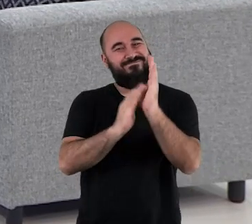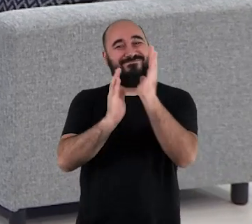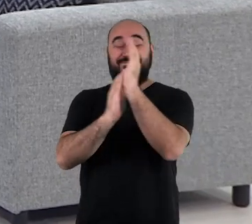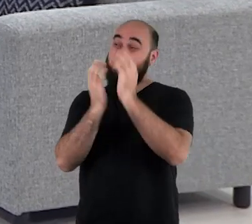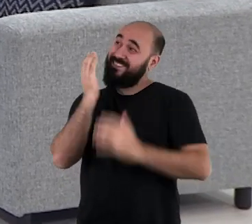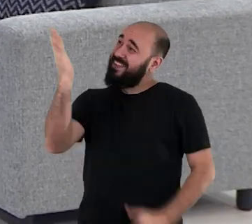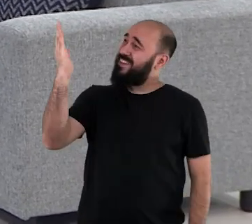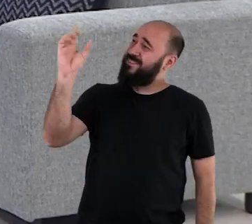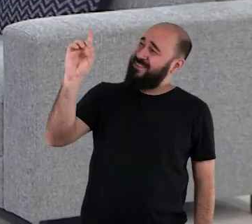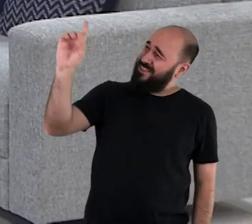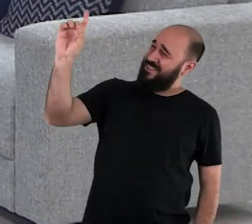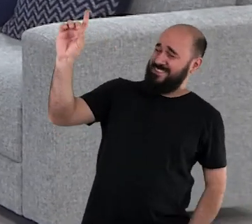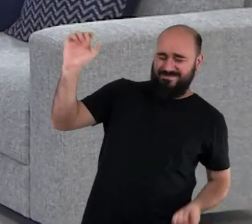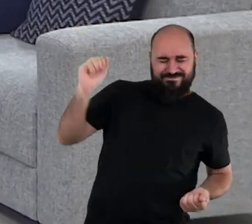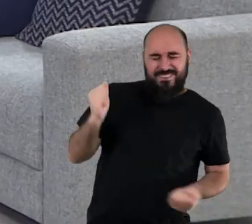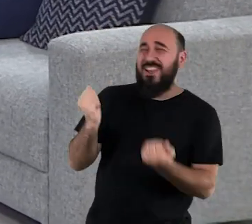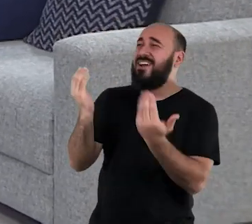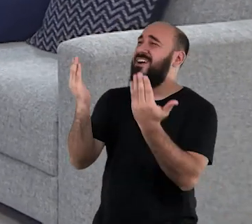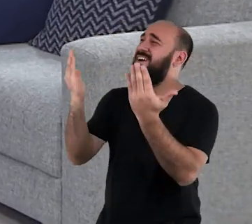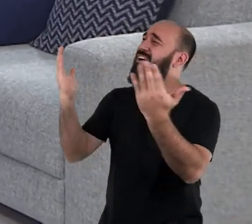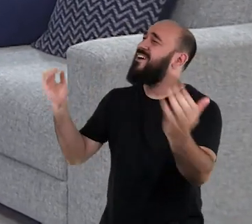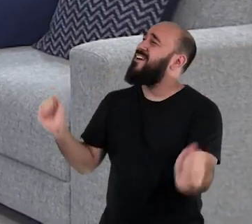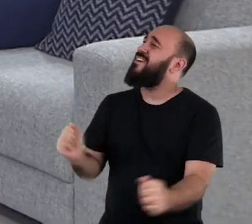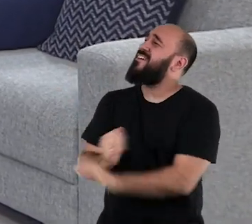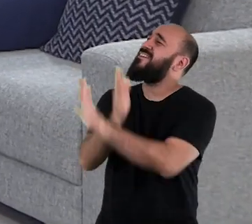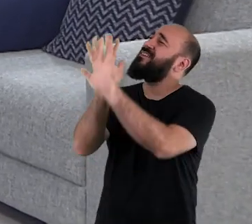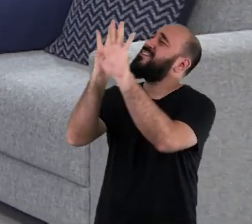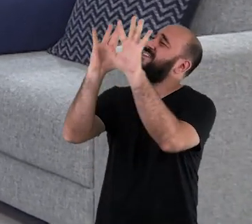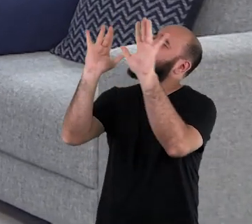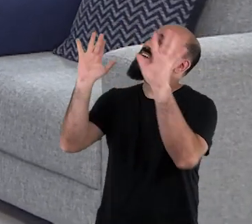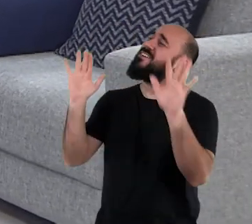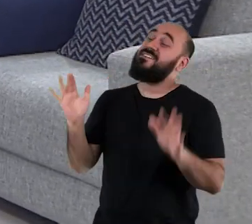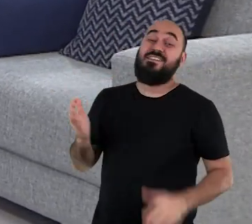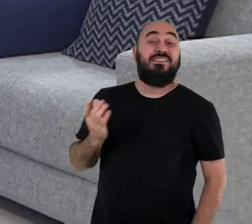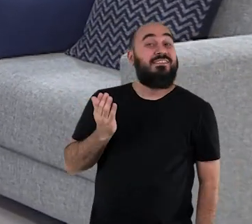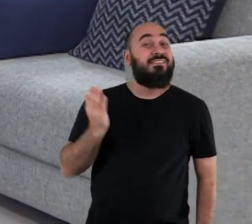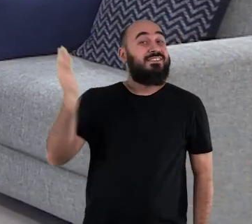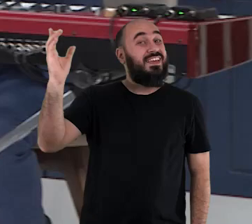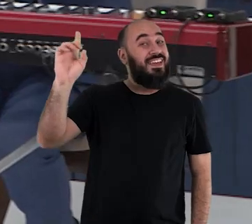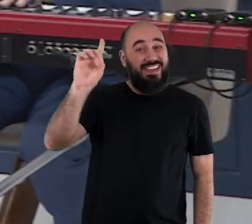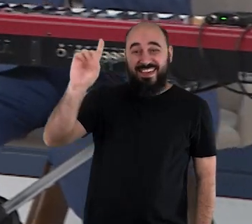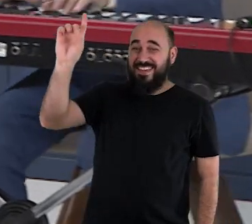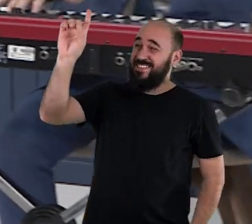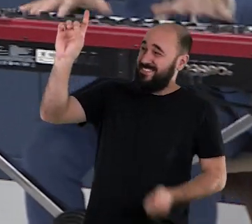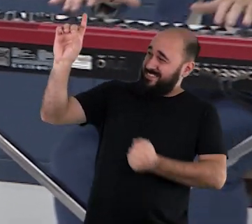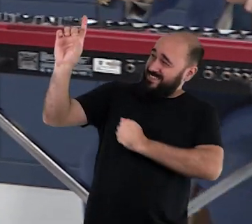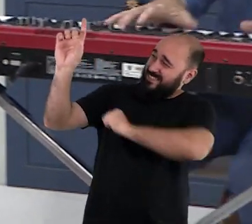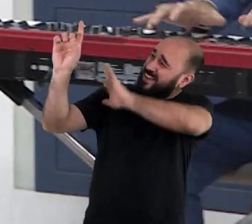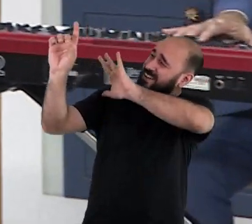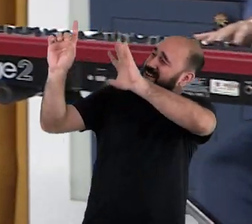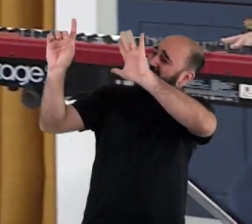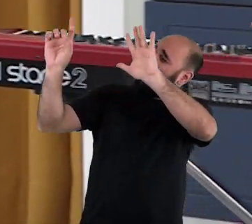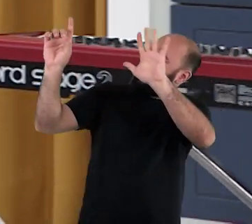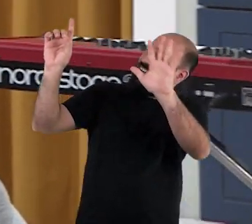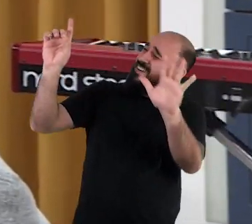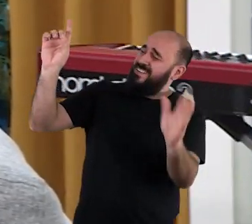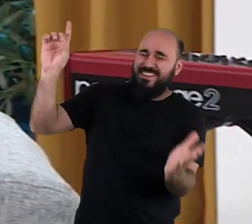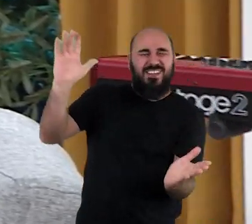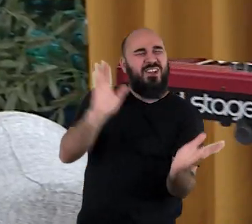louvor. A Deus seja glória, a Deus seja glória e